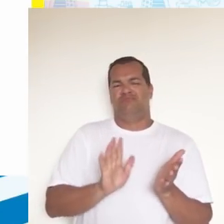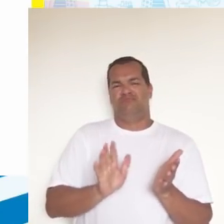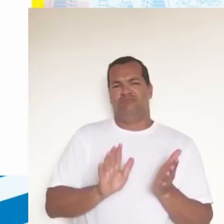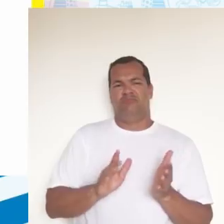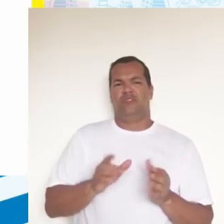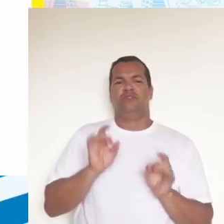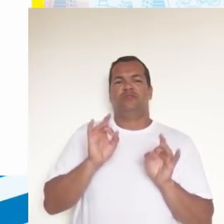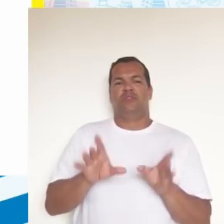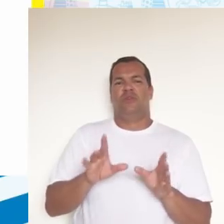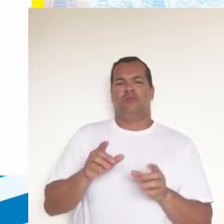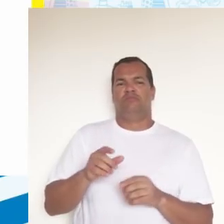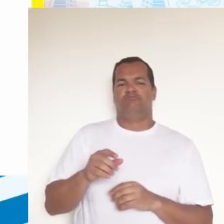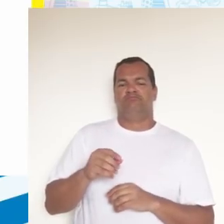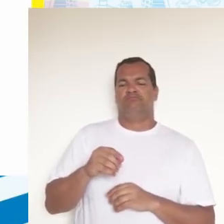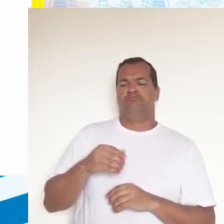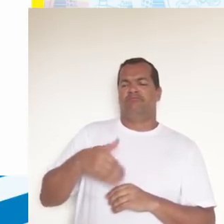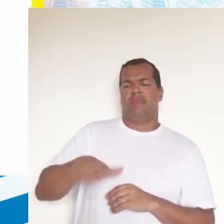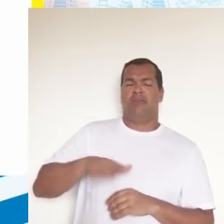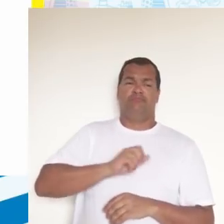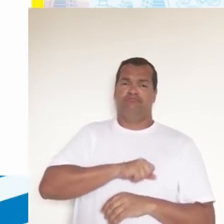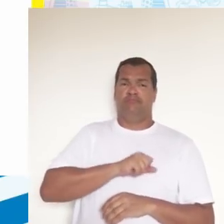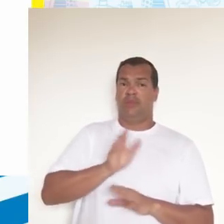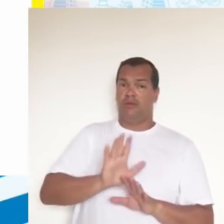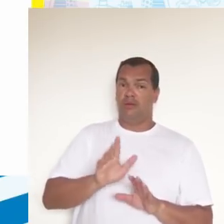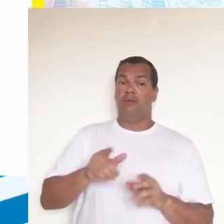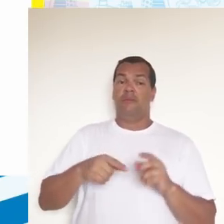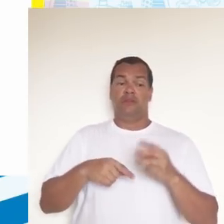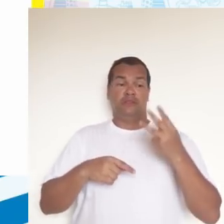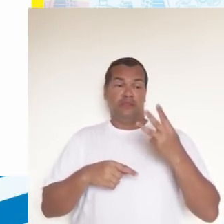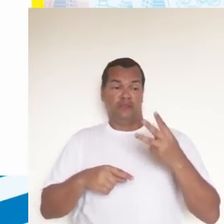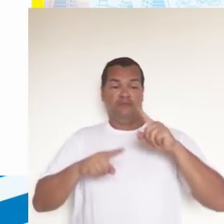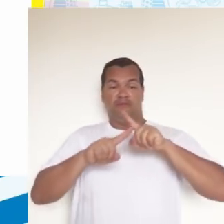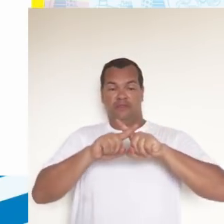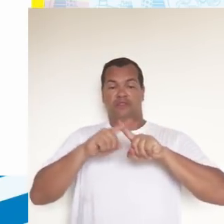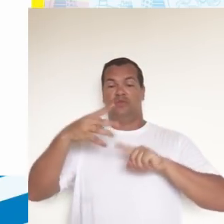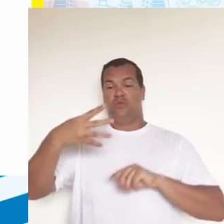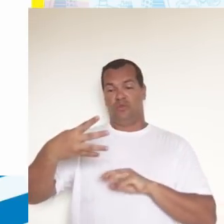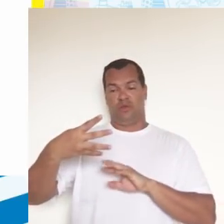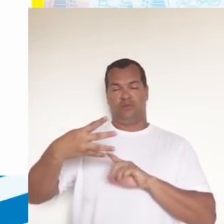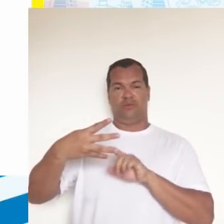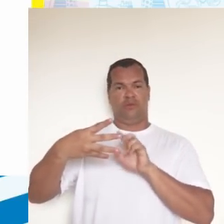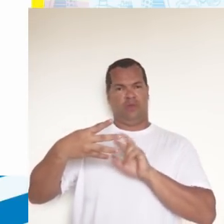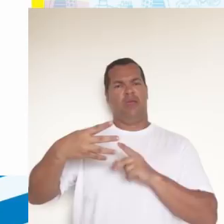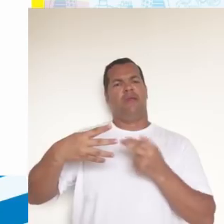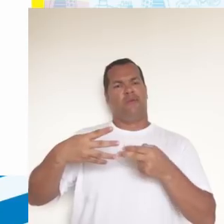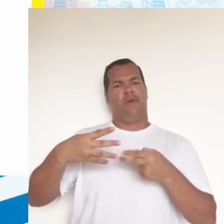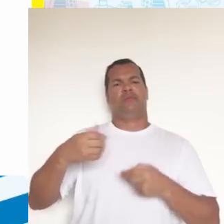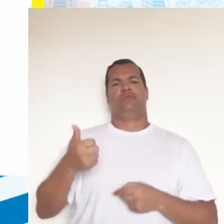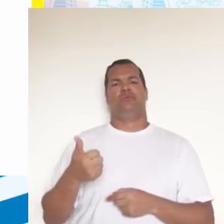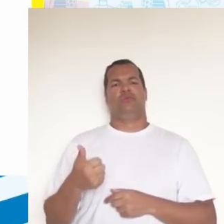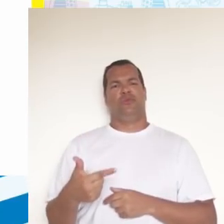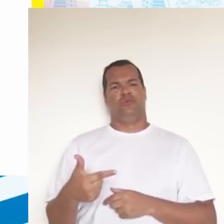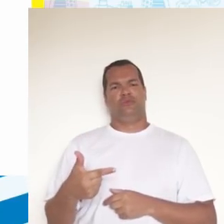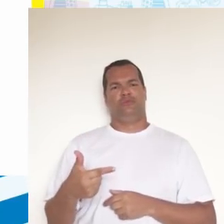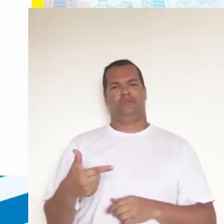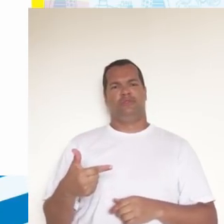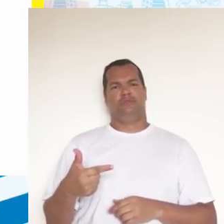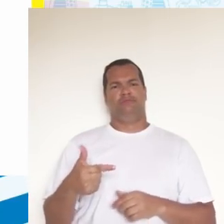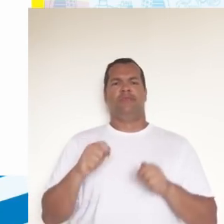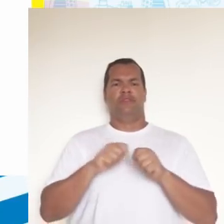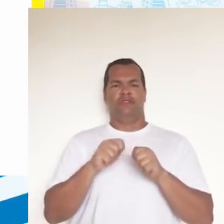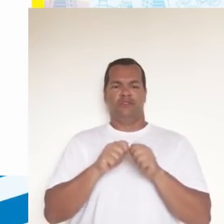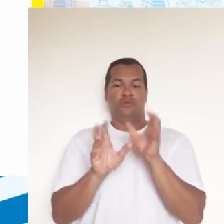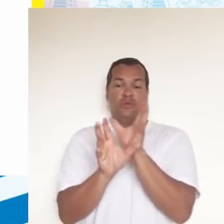não está por acaso ali, mas o 3 vezes 4 representa justamente o 12. Fazendo